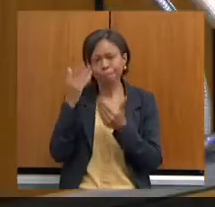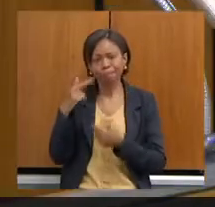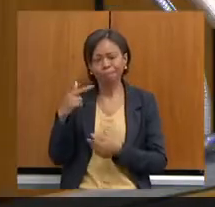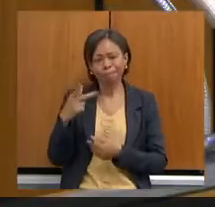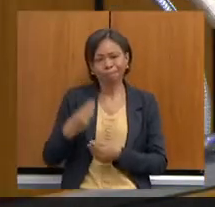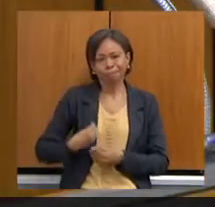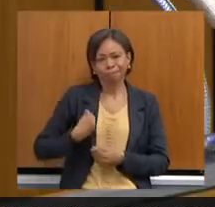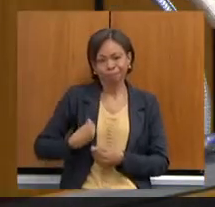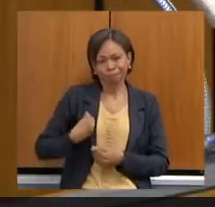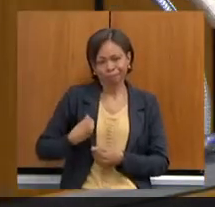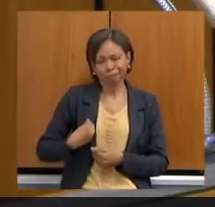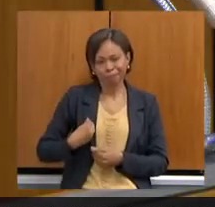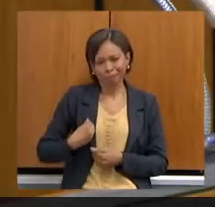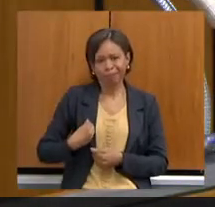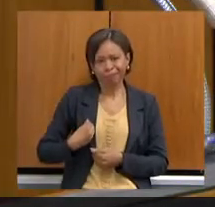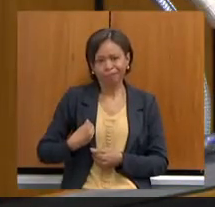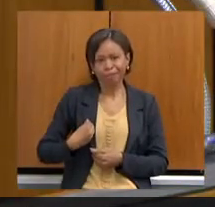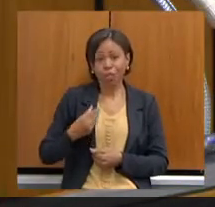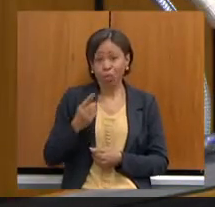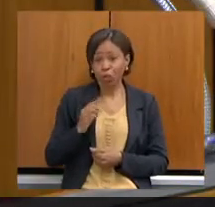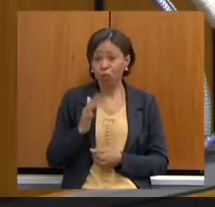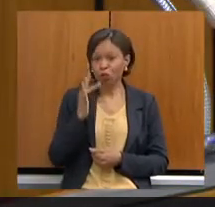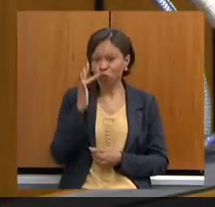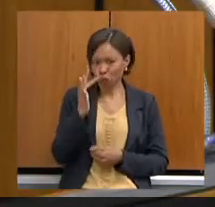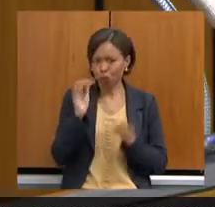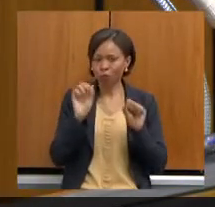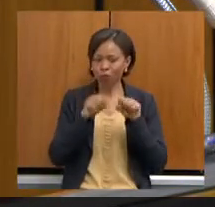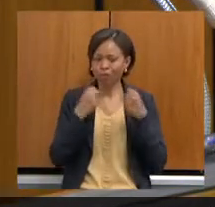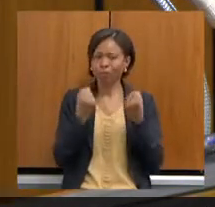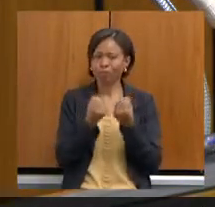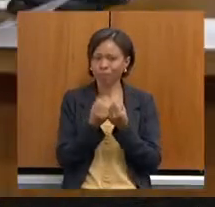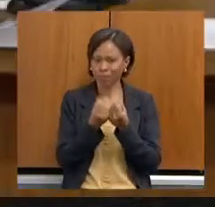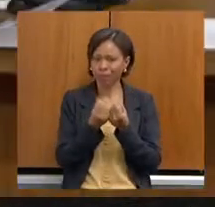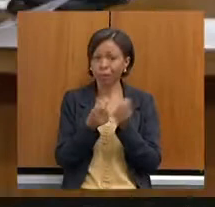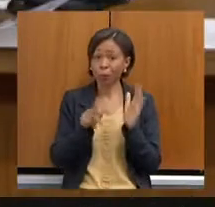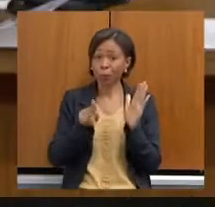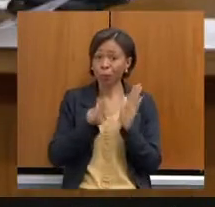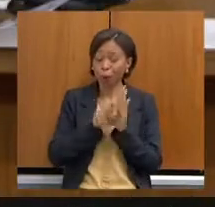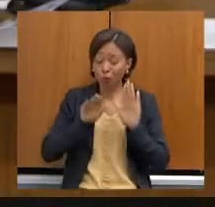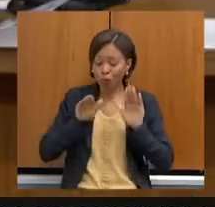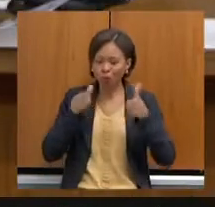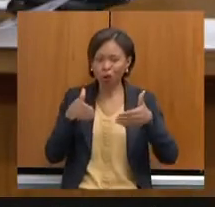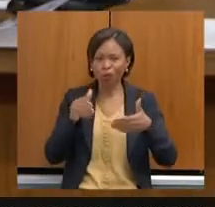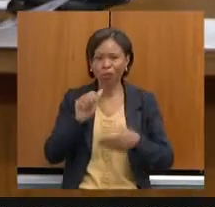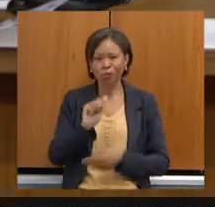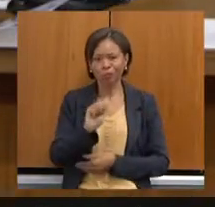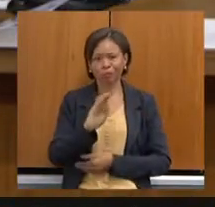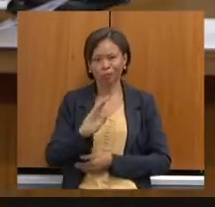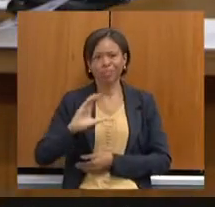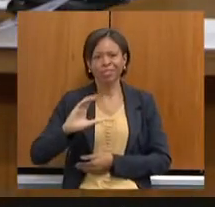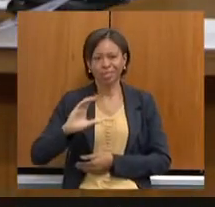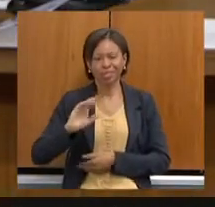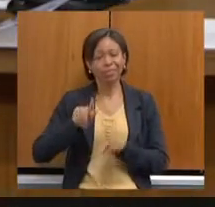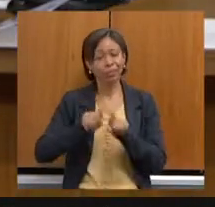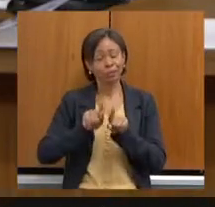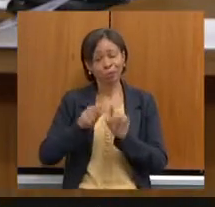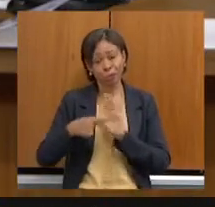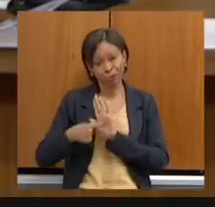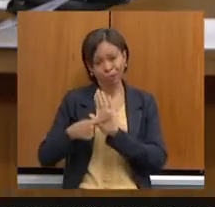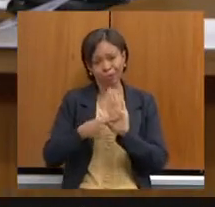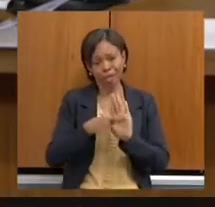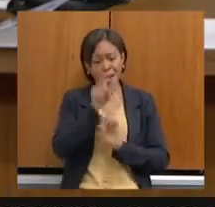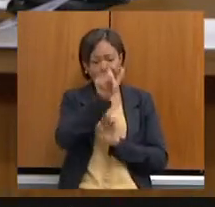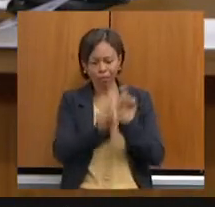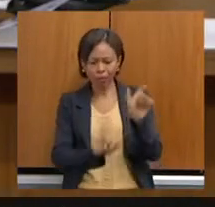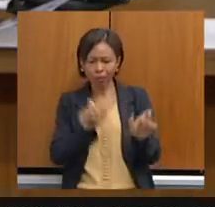participação e você pode ser texto nós vamos fazer um seminário específico sobre o ABC e mostrando e também aproveitar para mostrar os produtores